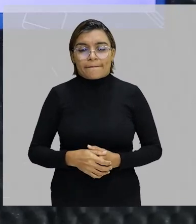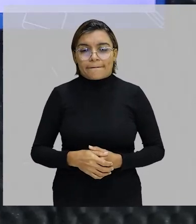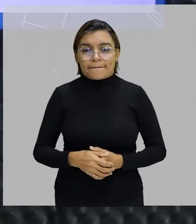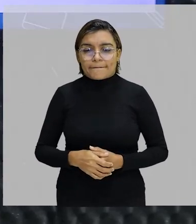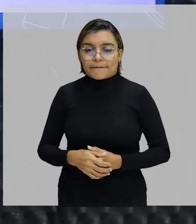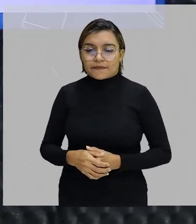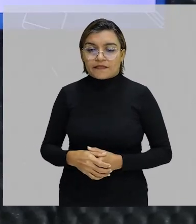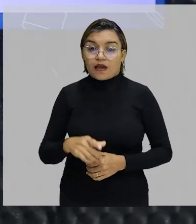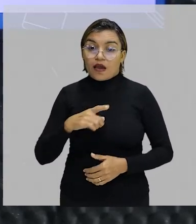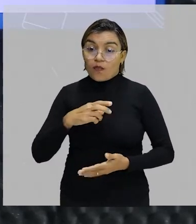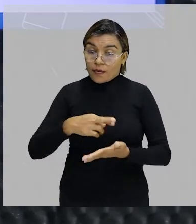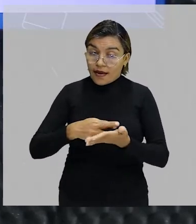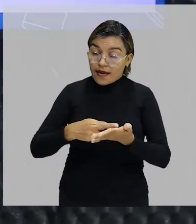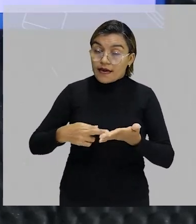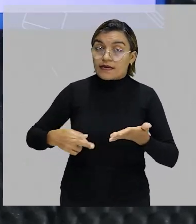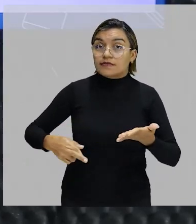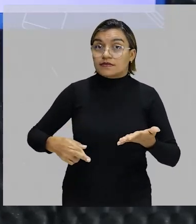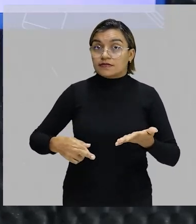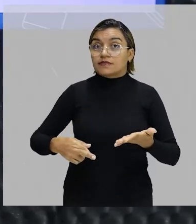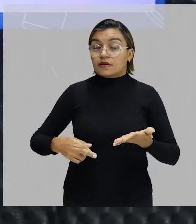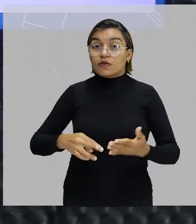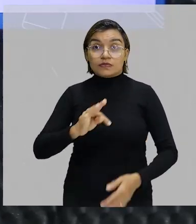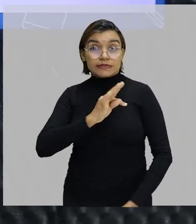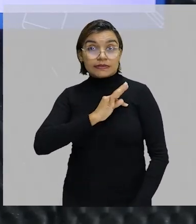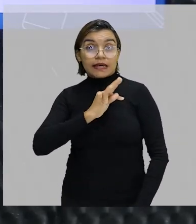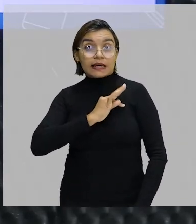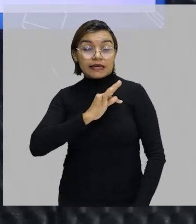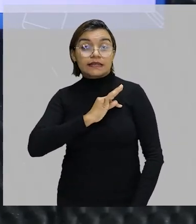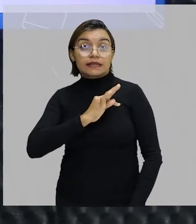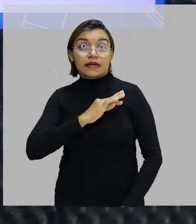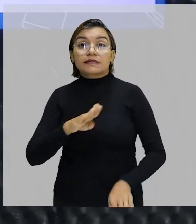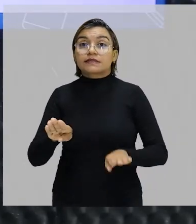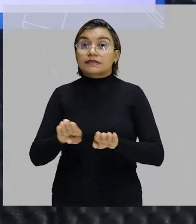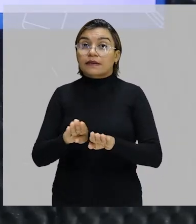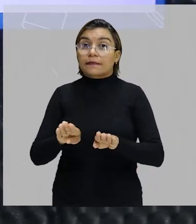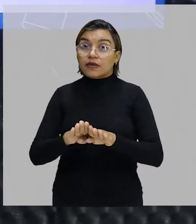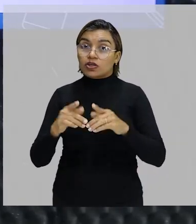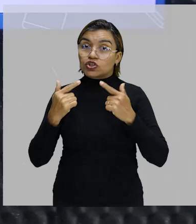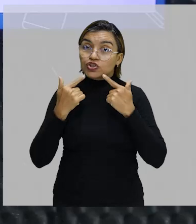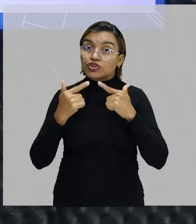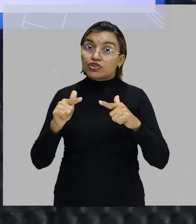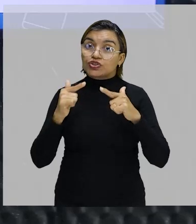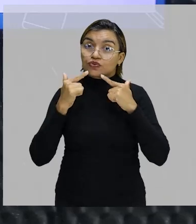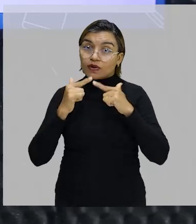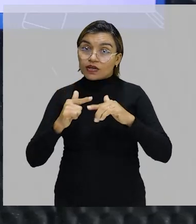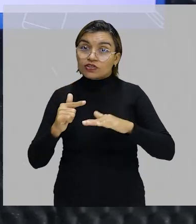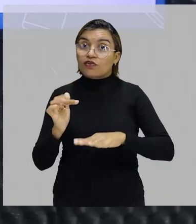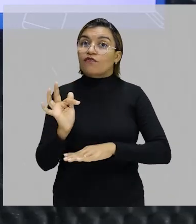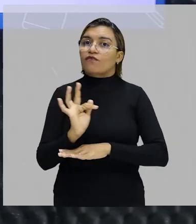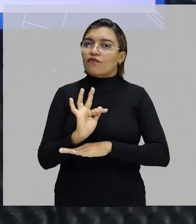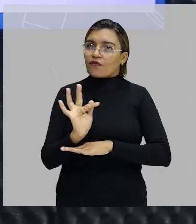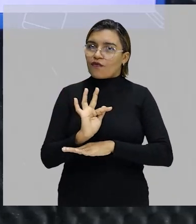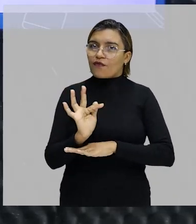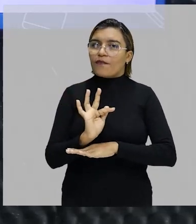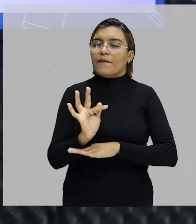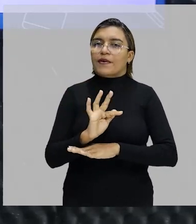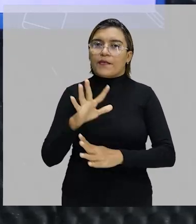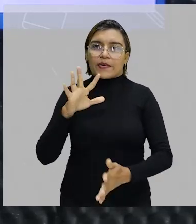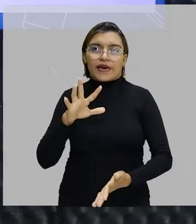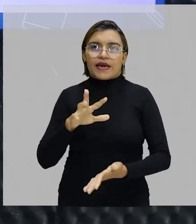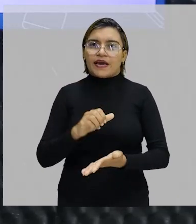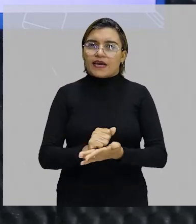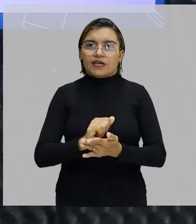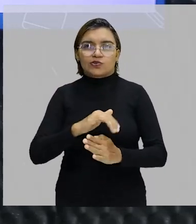uma redação comercial, uma redação técnica, também com linguagem formal,